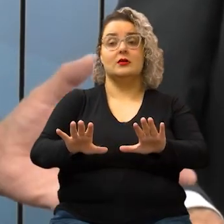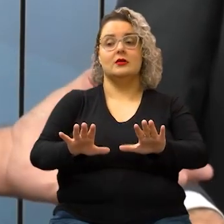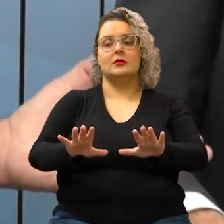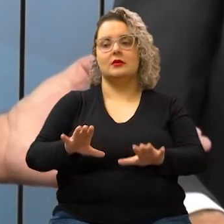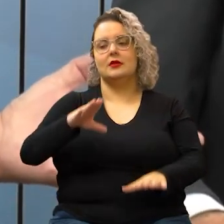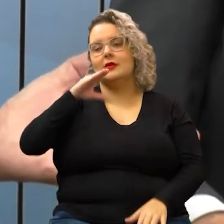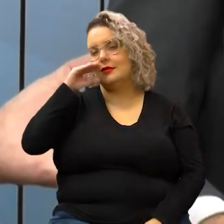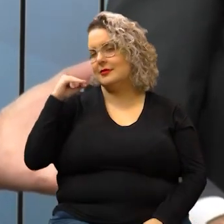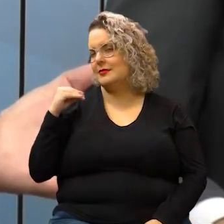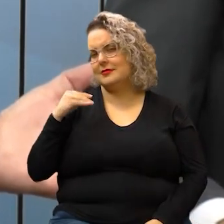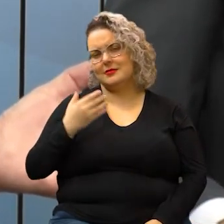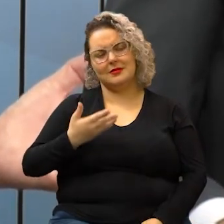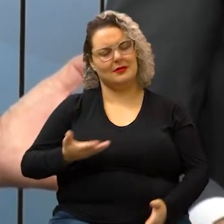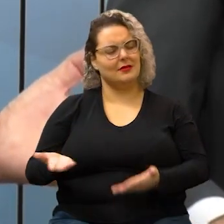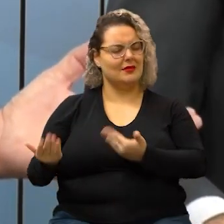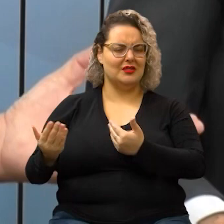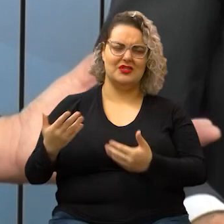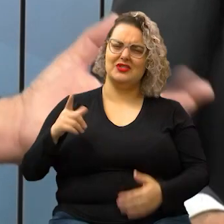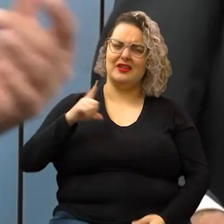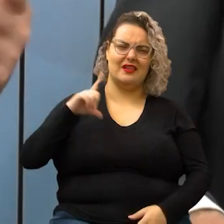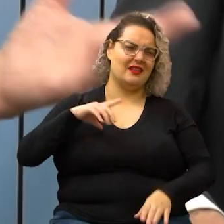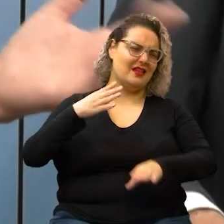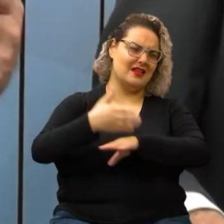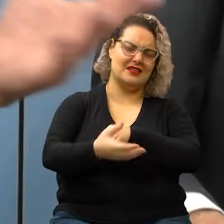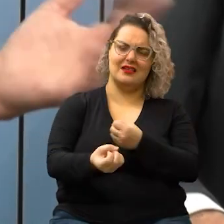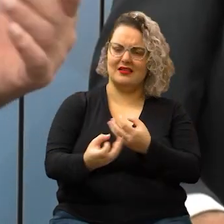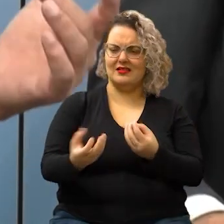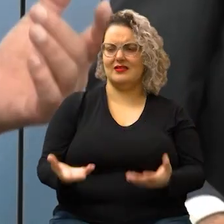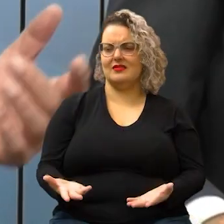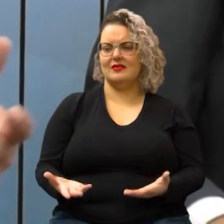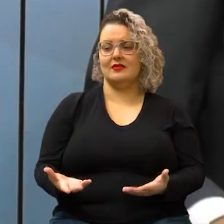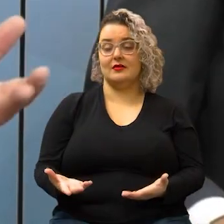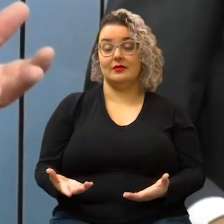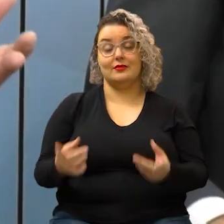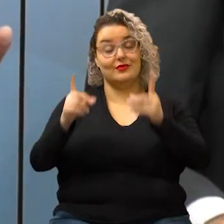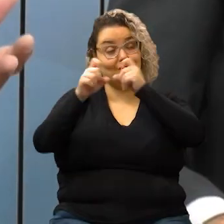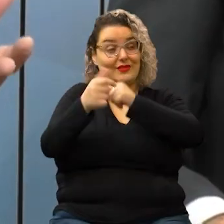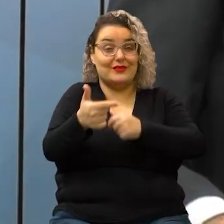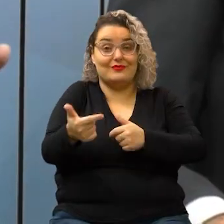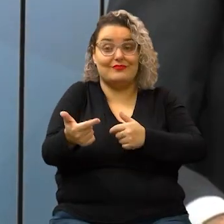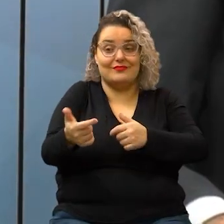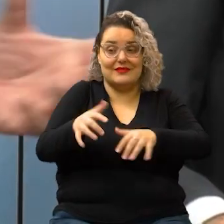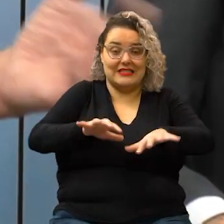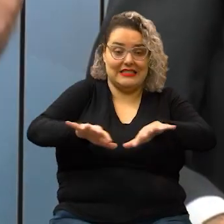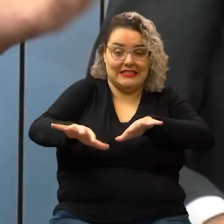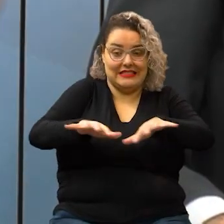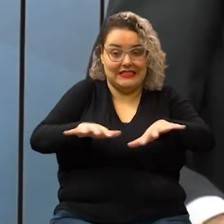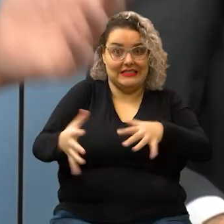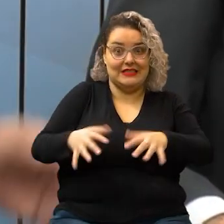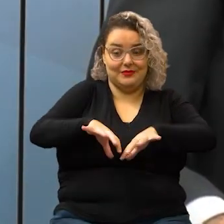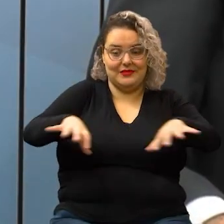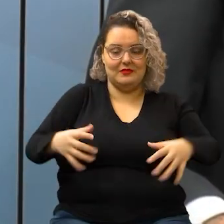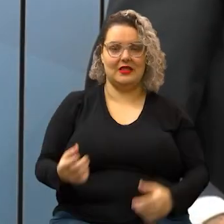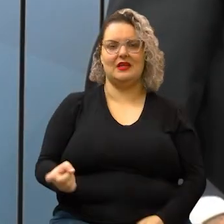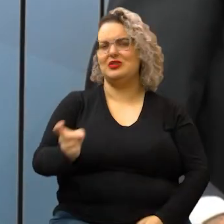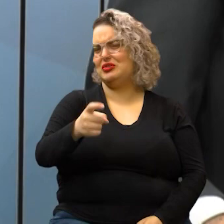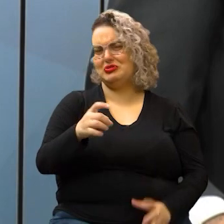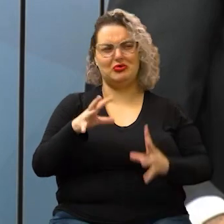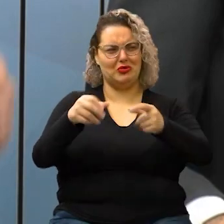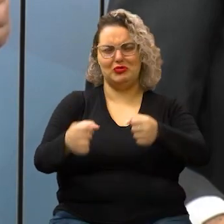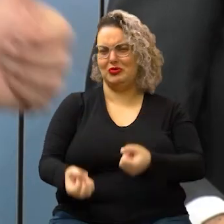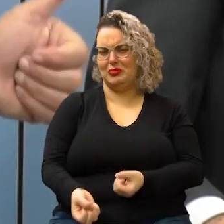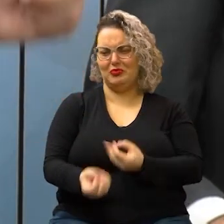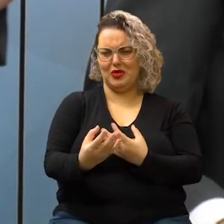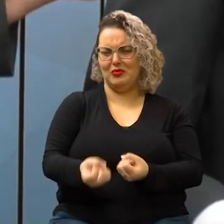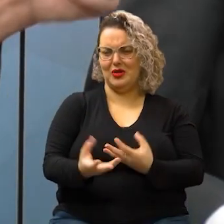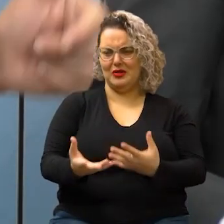garotada já tem acesso à informação. Tem. O duro é que vem sem filtro, né? Você pega TikTok, tem tudo lá, né?